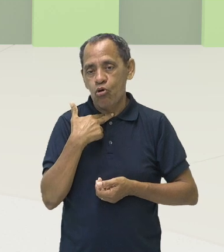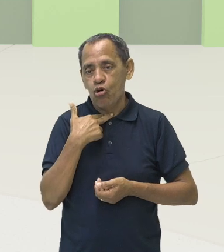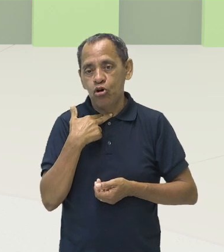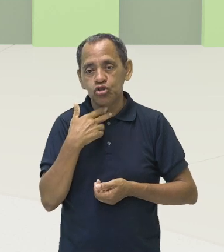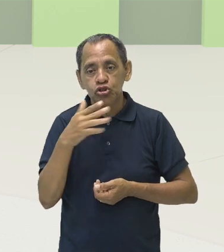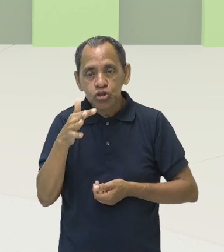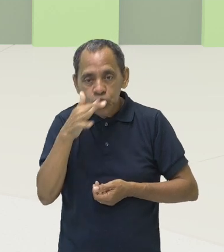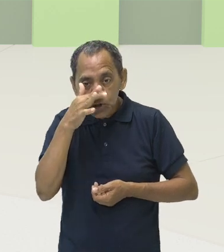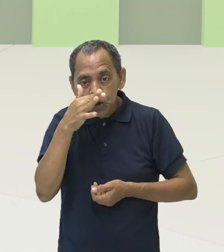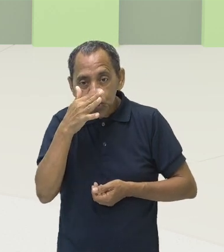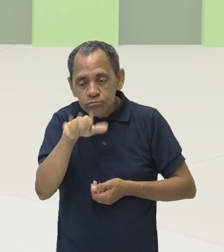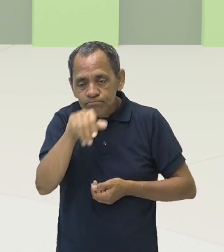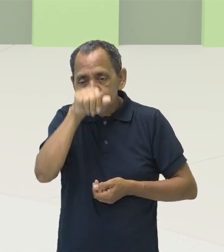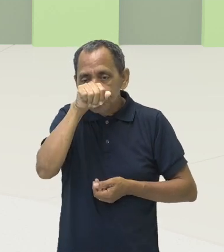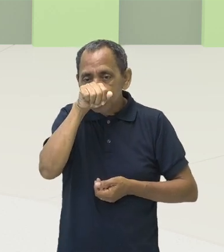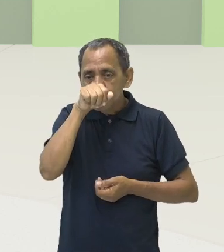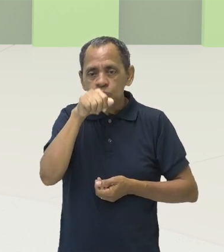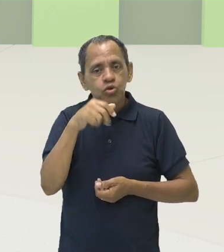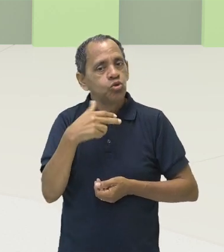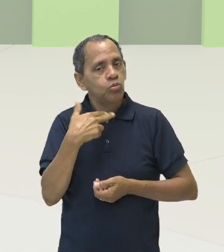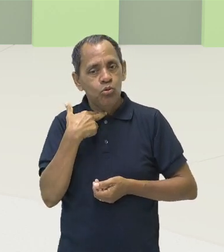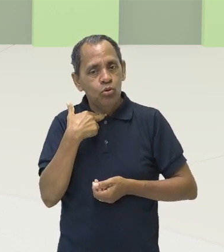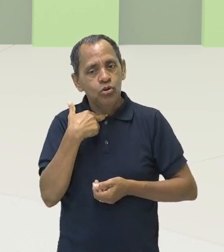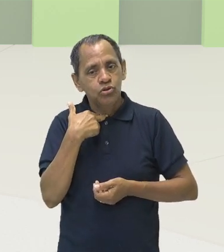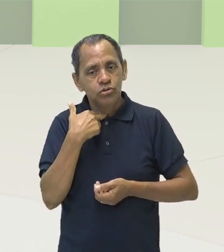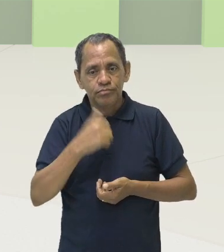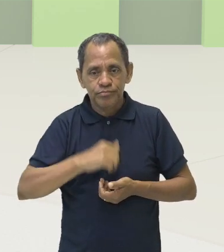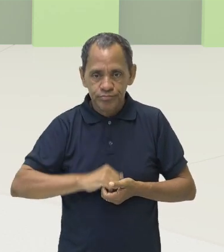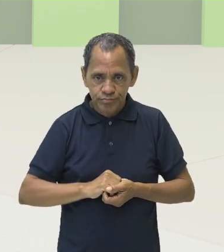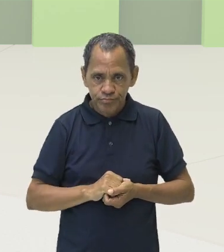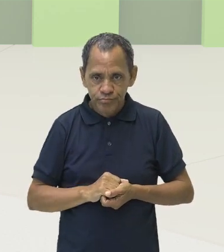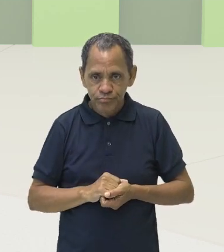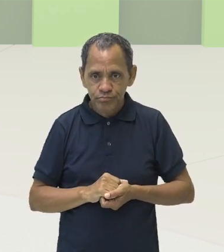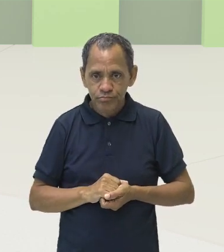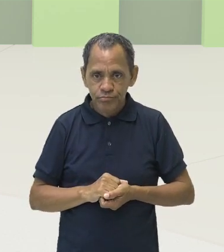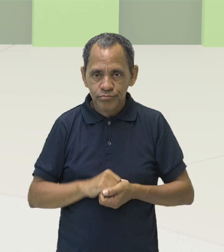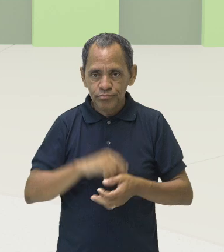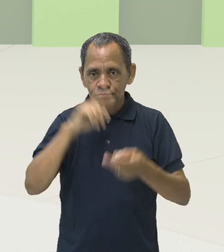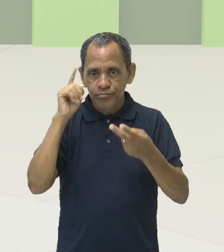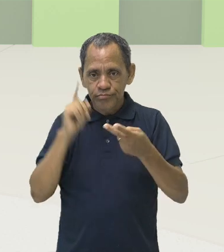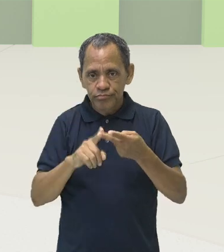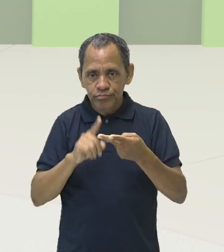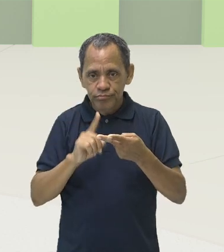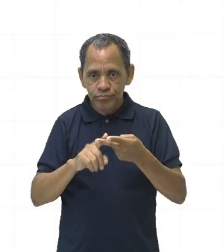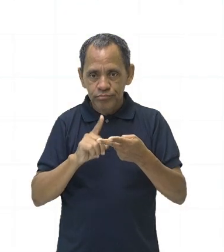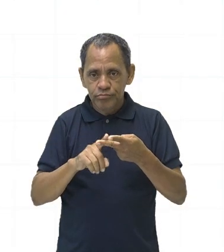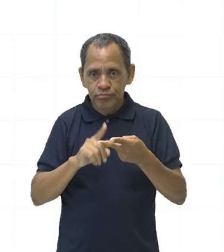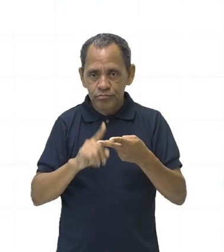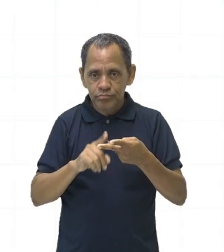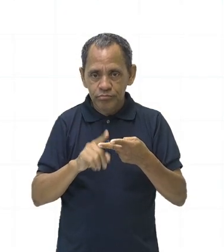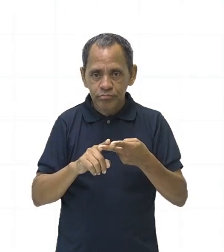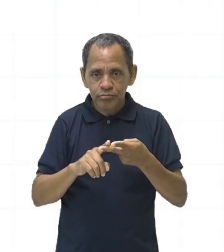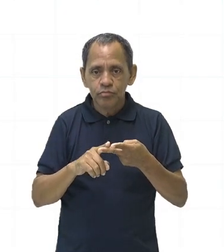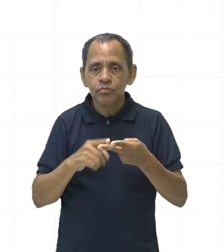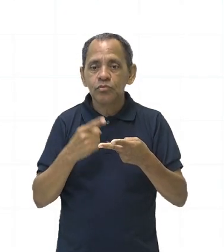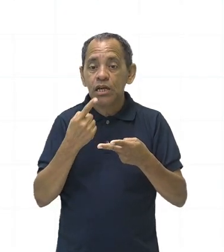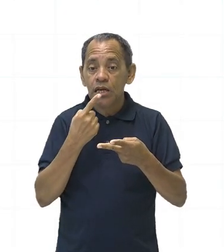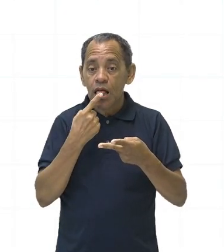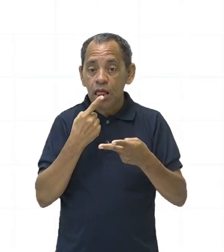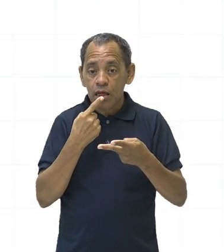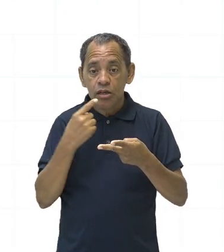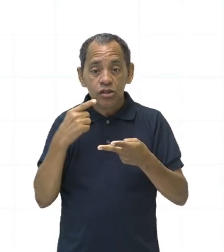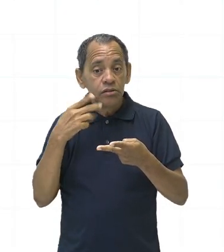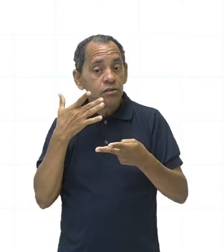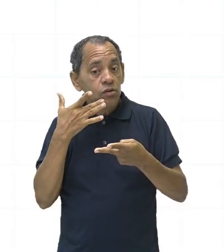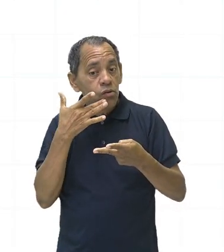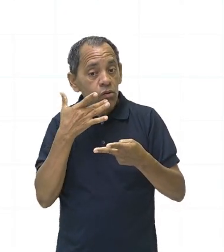seguir alguns parâmetros de qualidade. Vimos a cor. Agora, um outro parâmetro, sabor e odor.